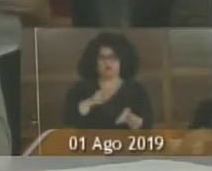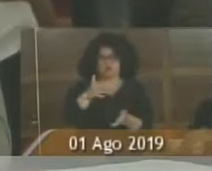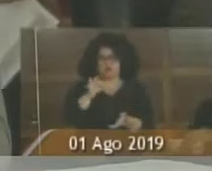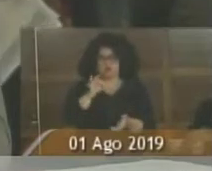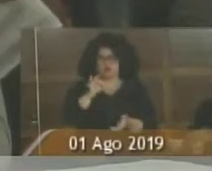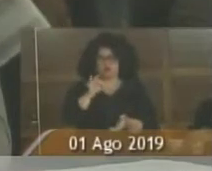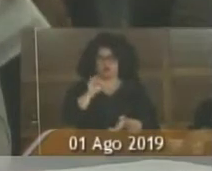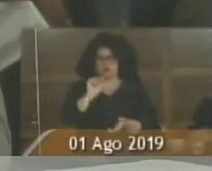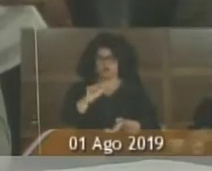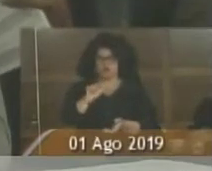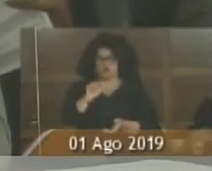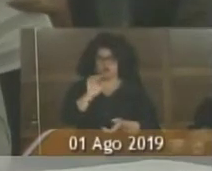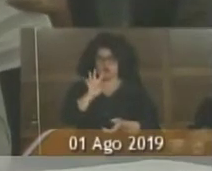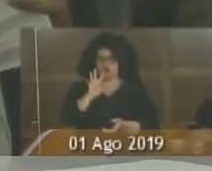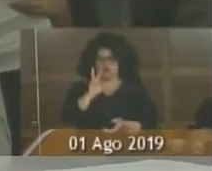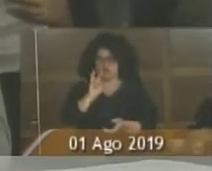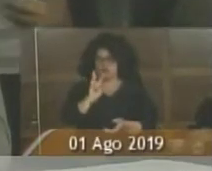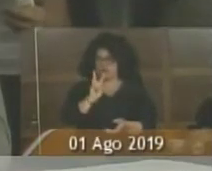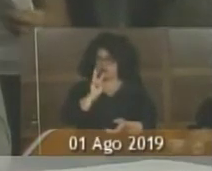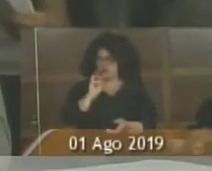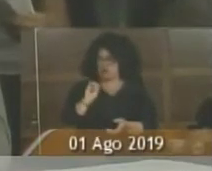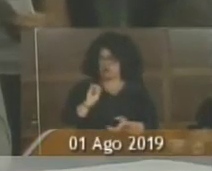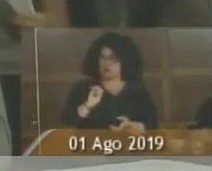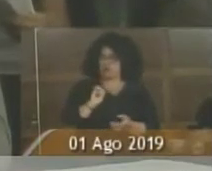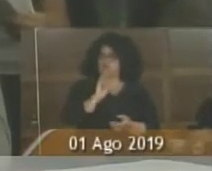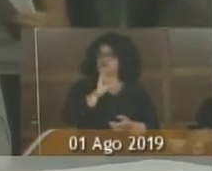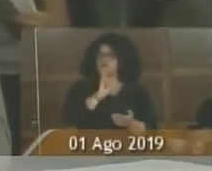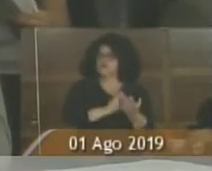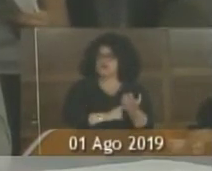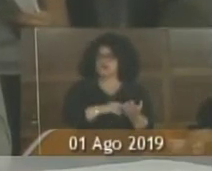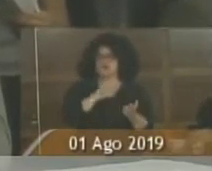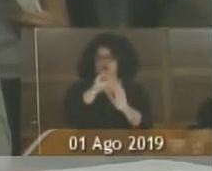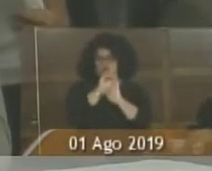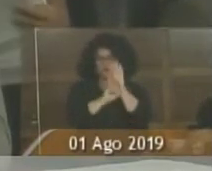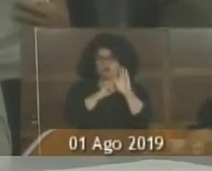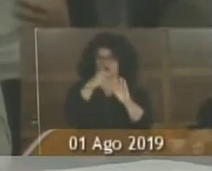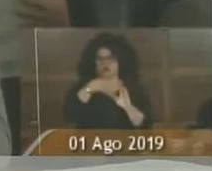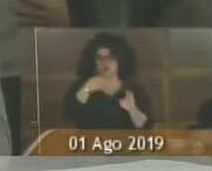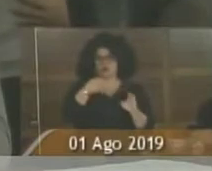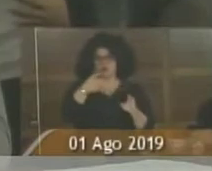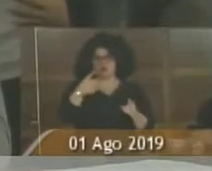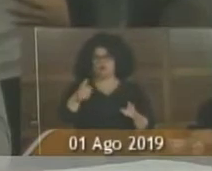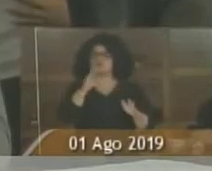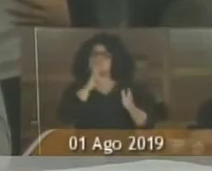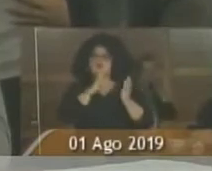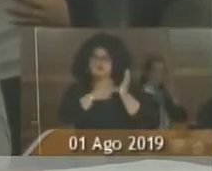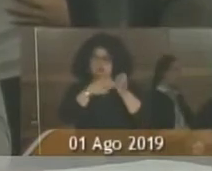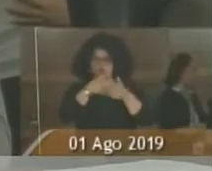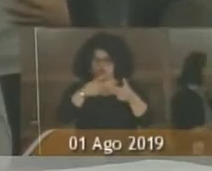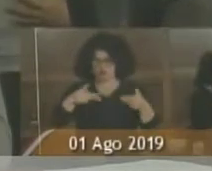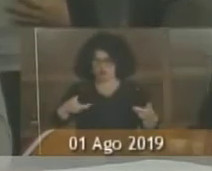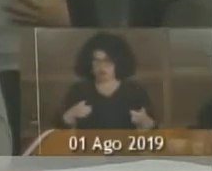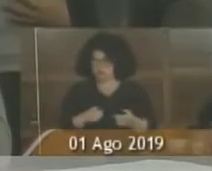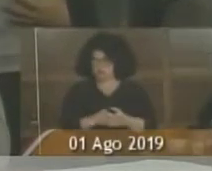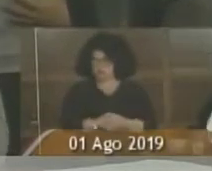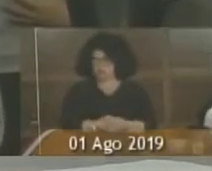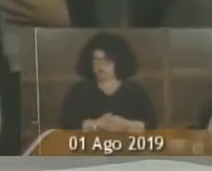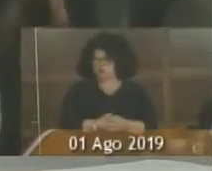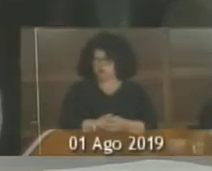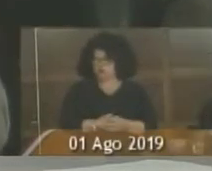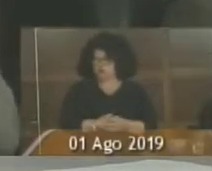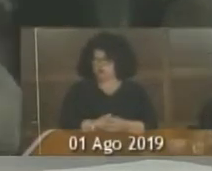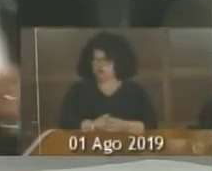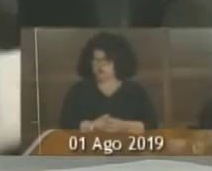10.430, DOCAS, em resposta ao requerimento número 024. E ofício 441, do prefeito municipal, em resposta às indicações da vereadora Tite Brasil.